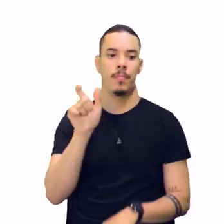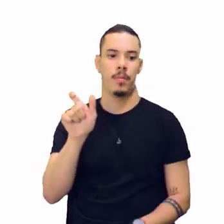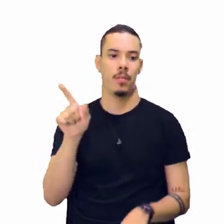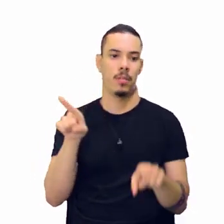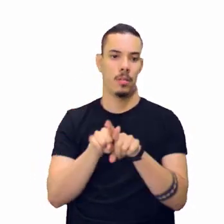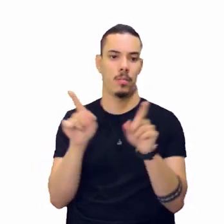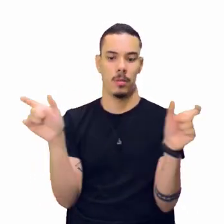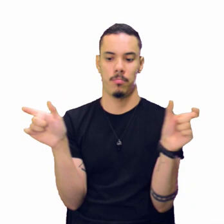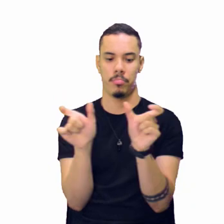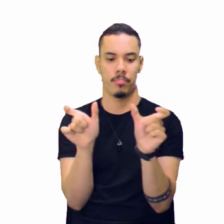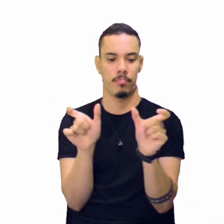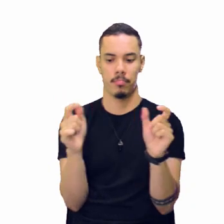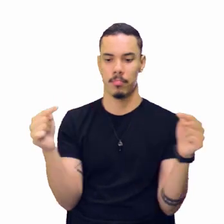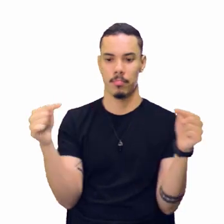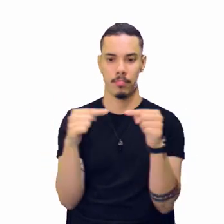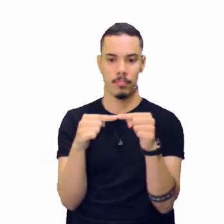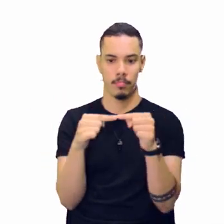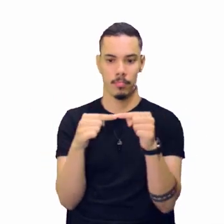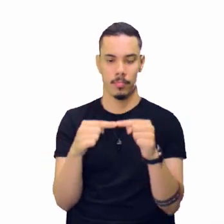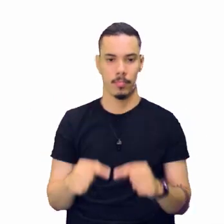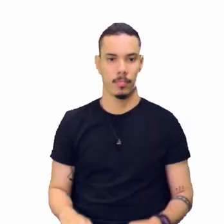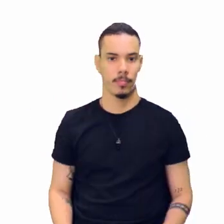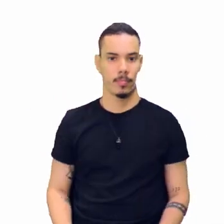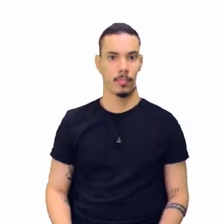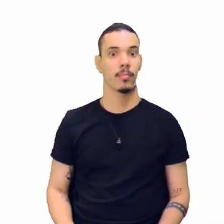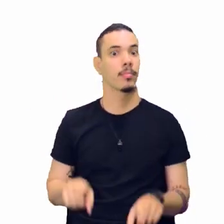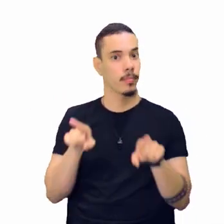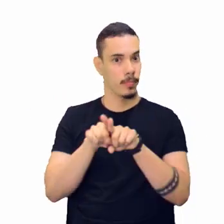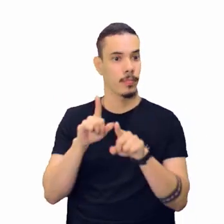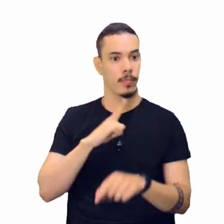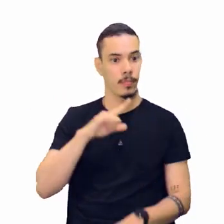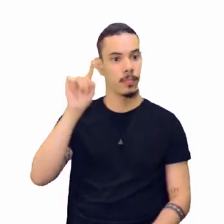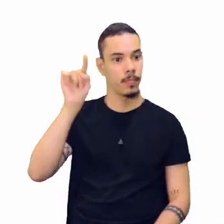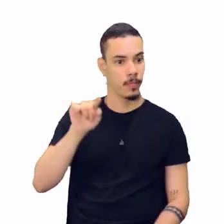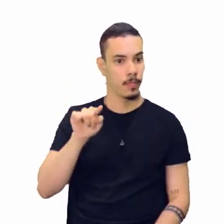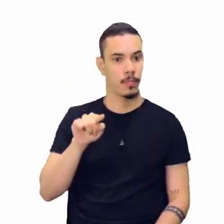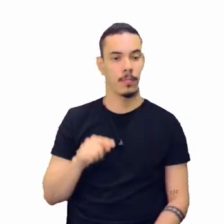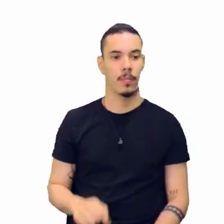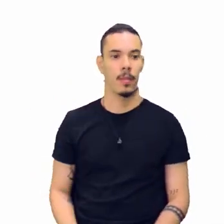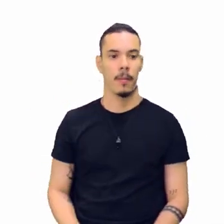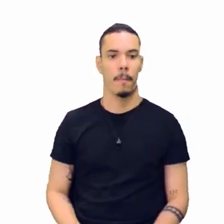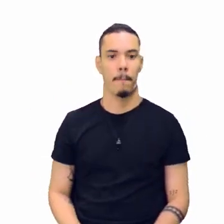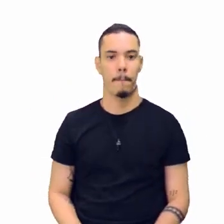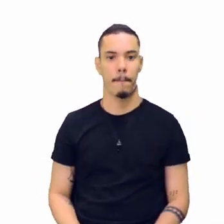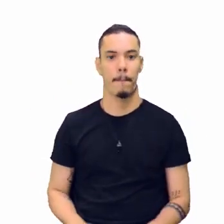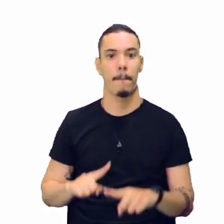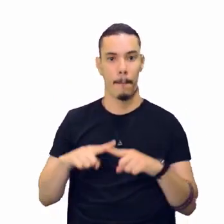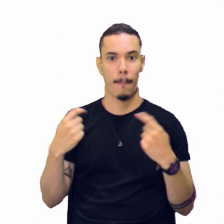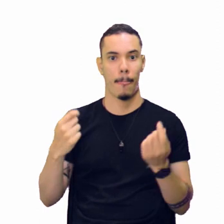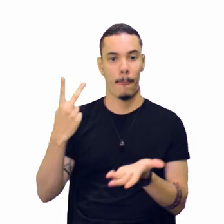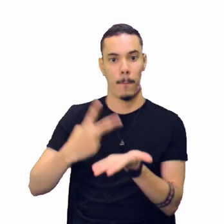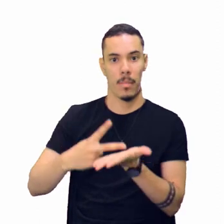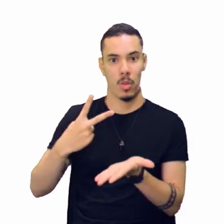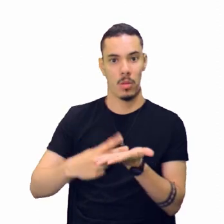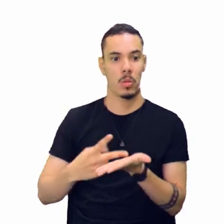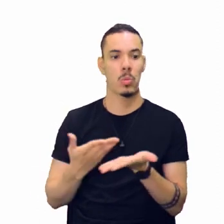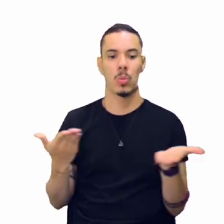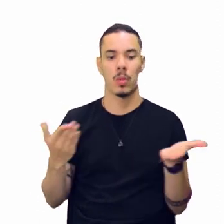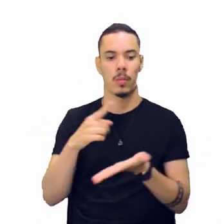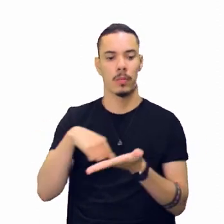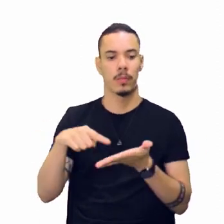é paroxítona. E ela é acentuada, mas tem que ser paroxítona. Qual é